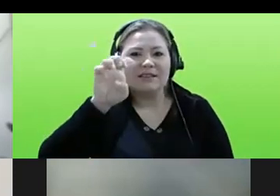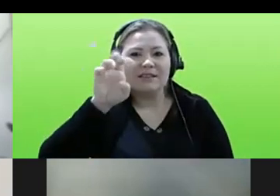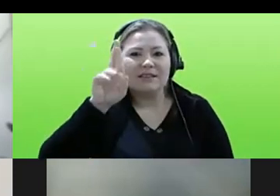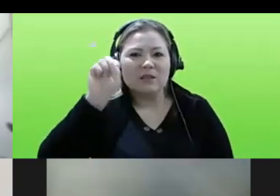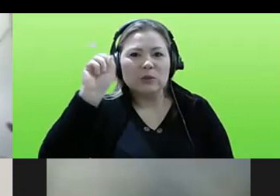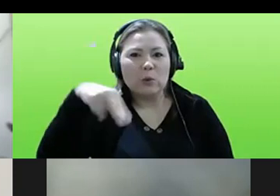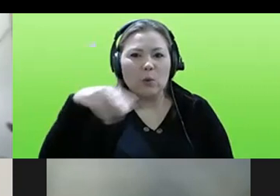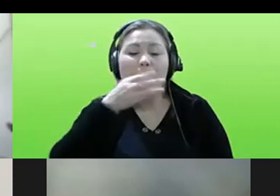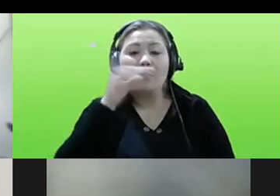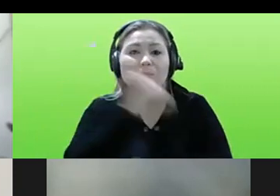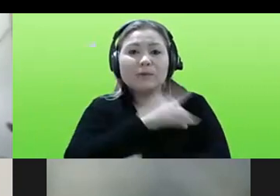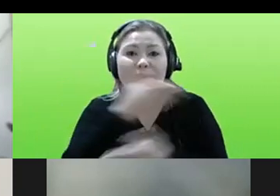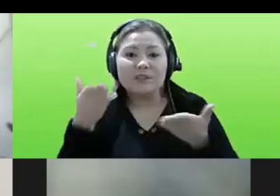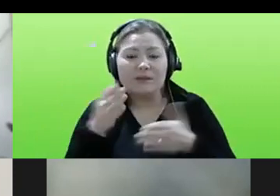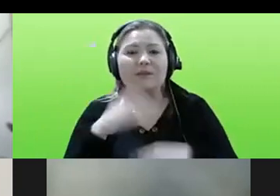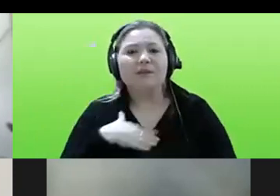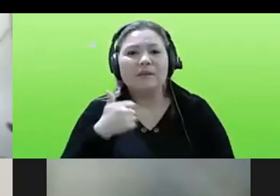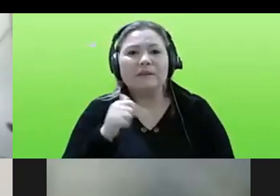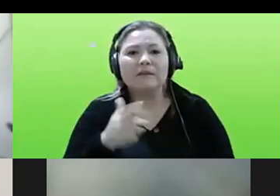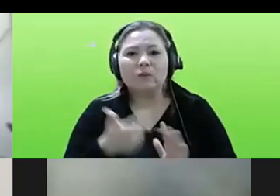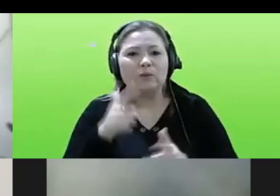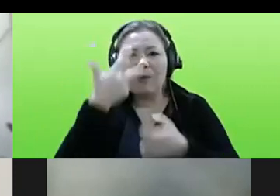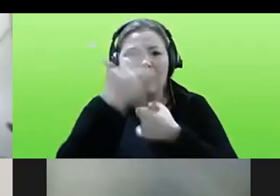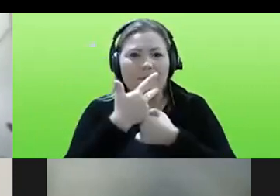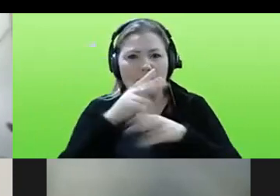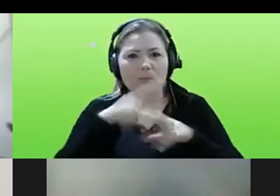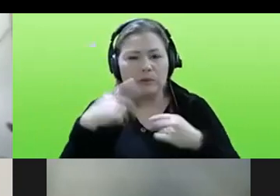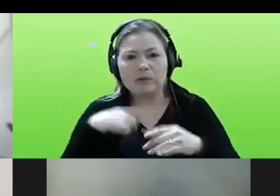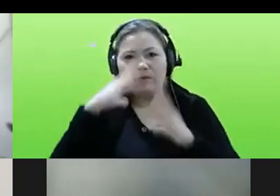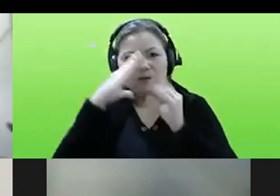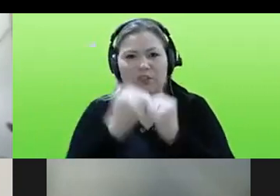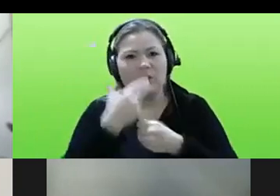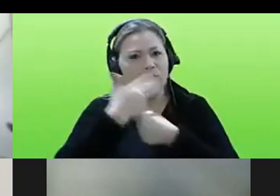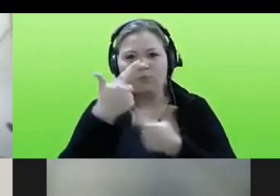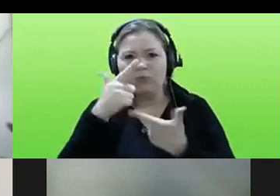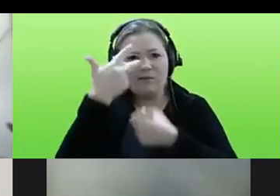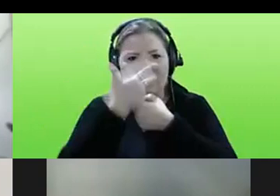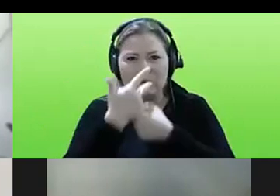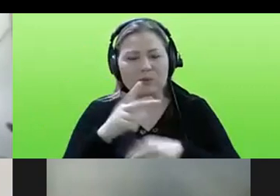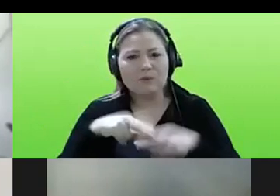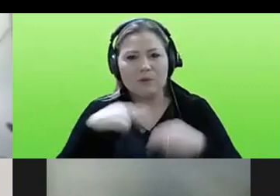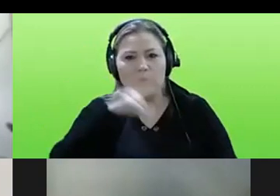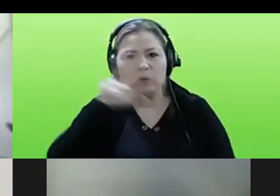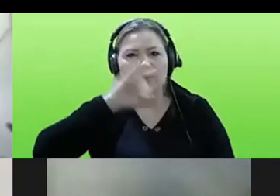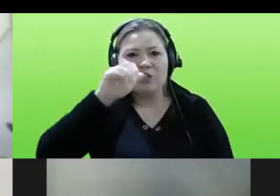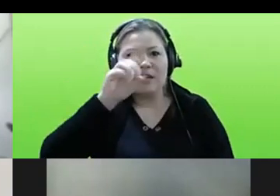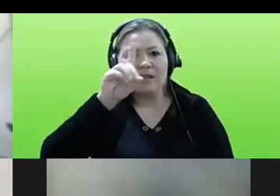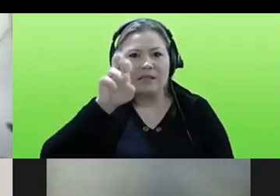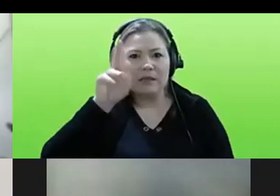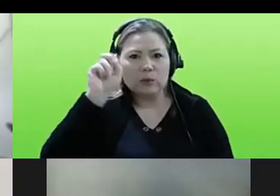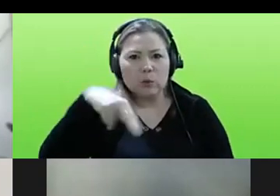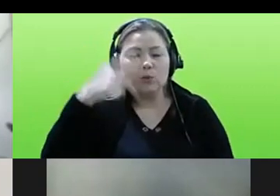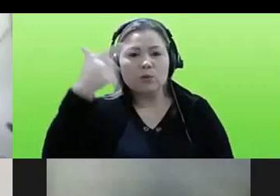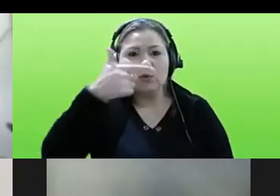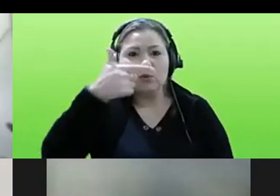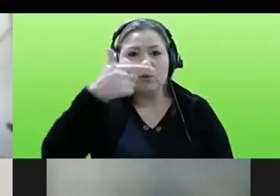Oi, bom dia. Eu estou sem webcam, por isso estou com o vídeo fechado aqui. Meu nome é Jaderson, eu estou no segundo